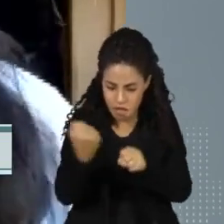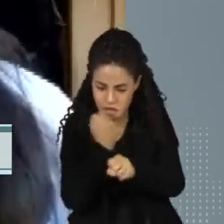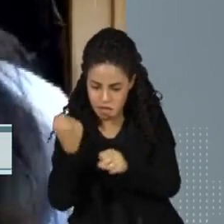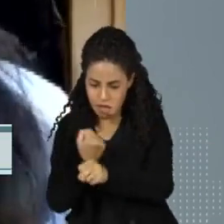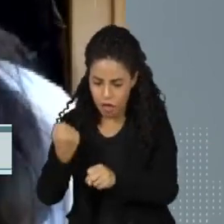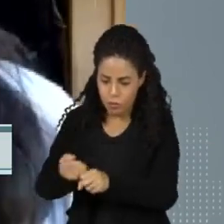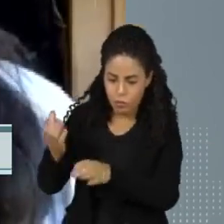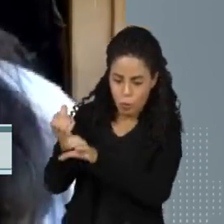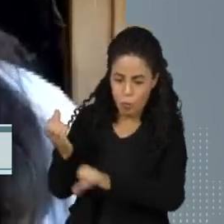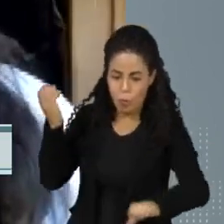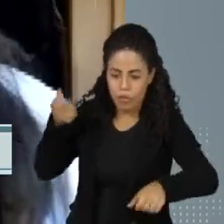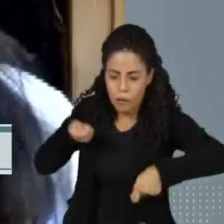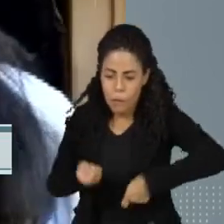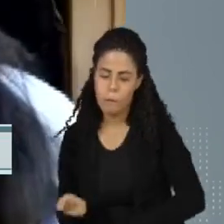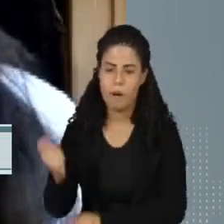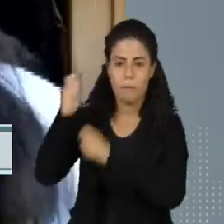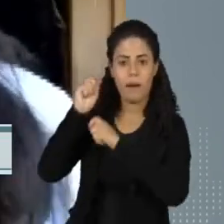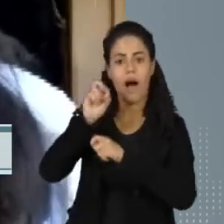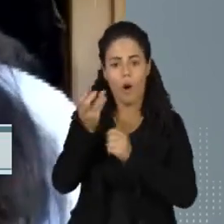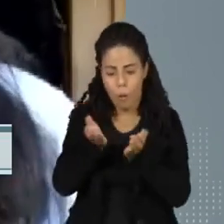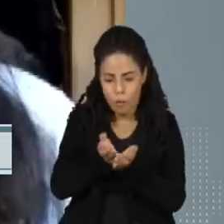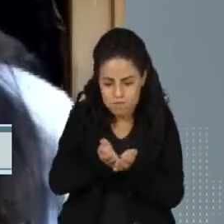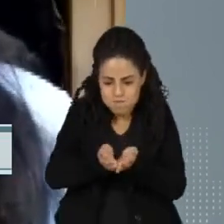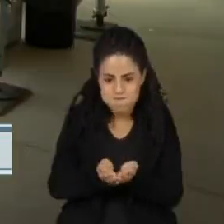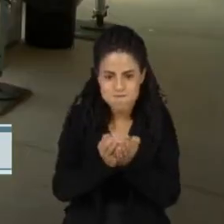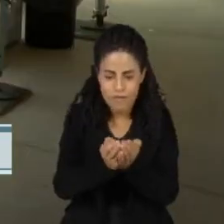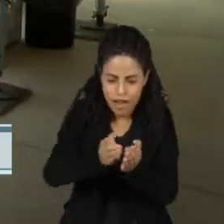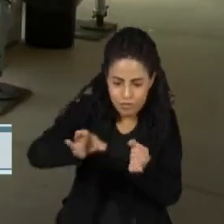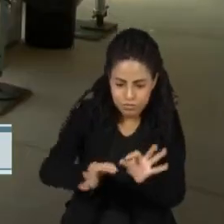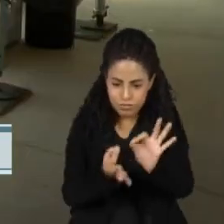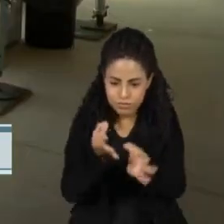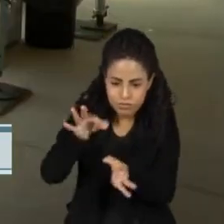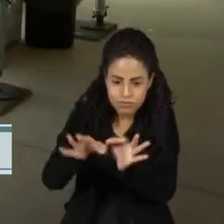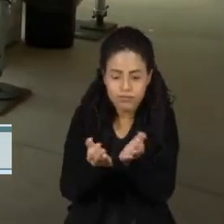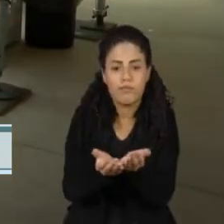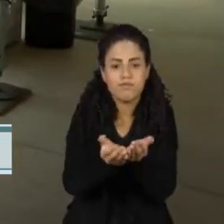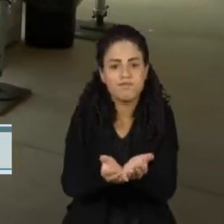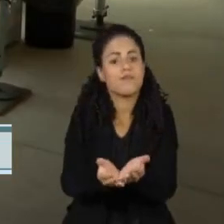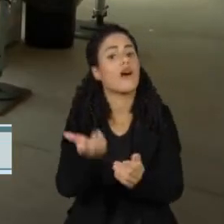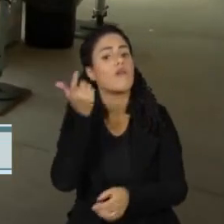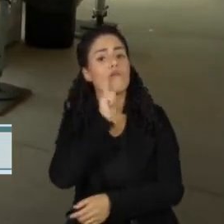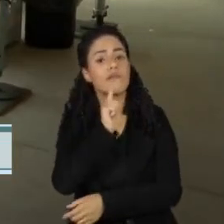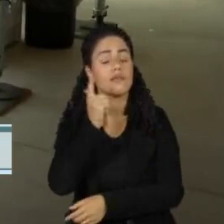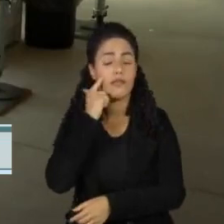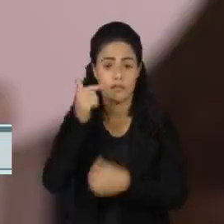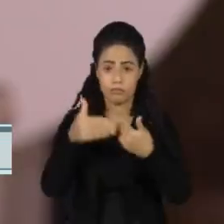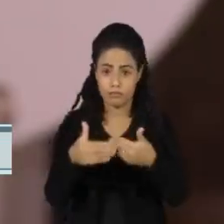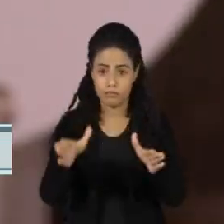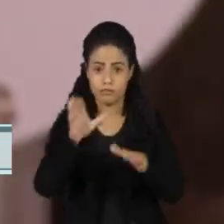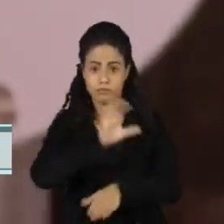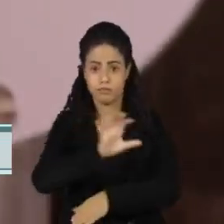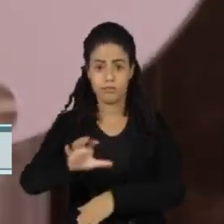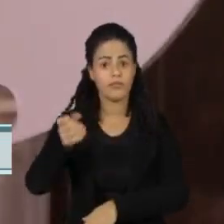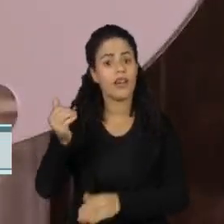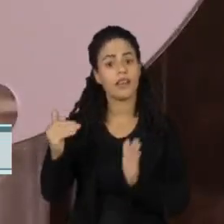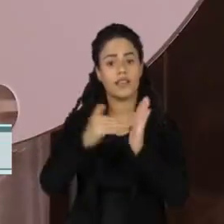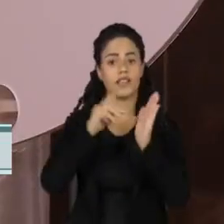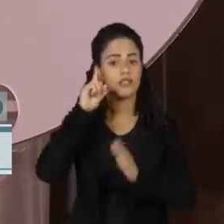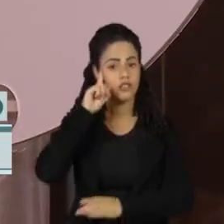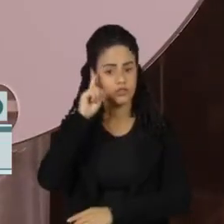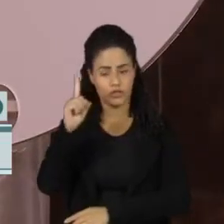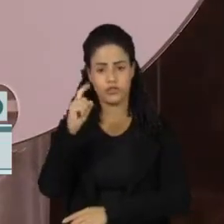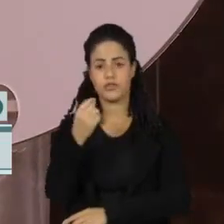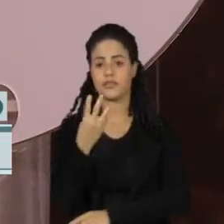uma canoa, né, uma escultura de madeira. A exposição fica aberta até 3 de fevereiro no Museu